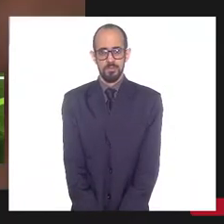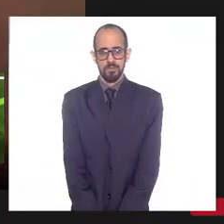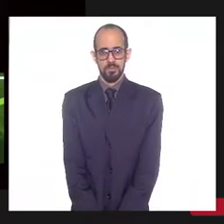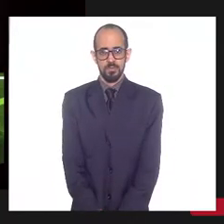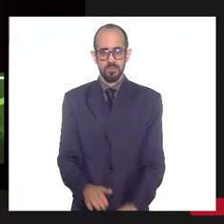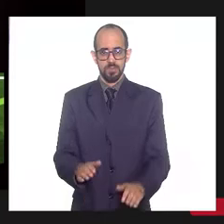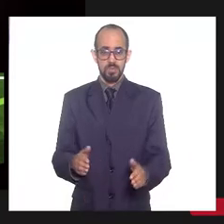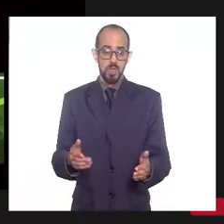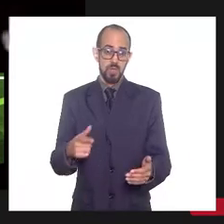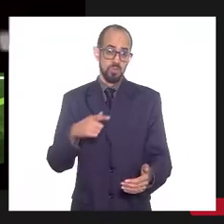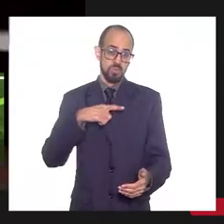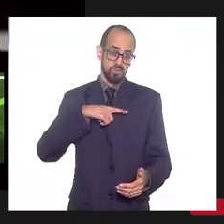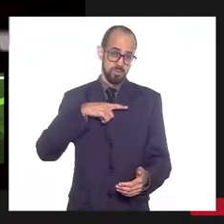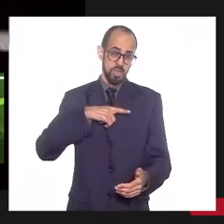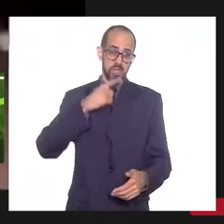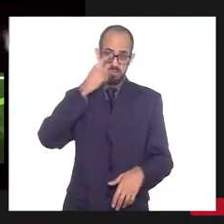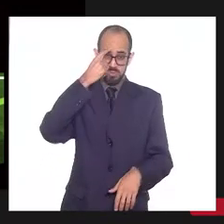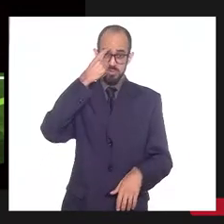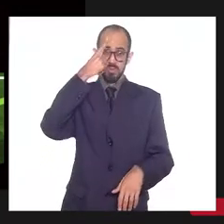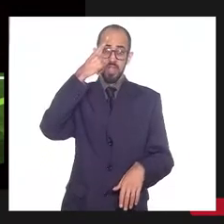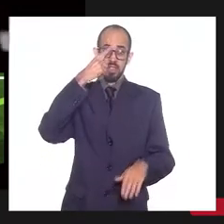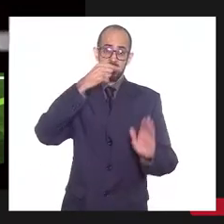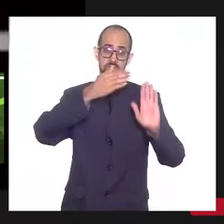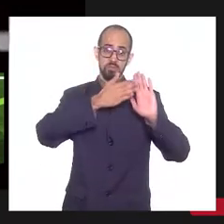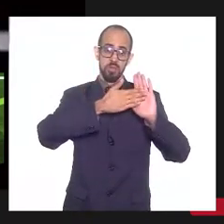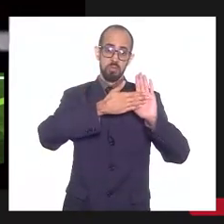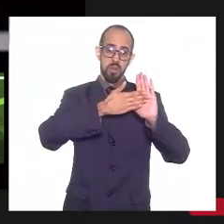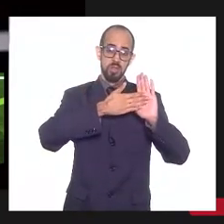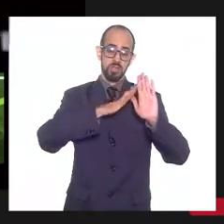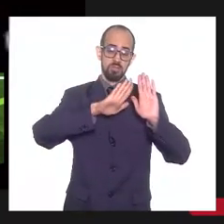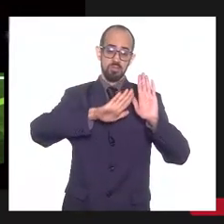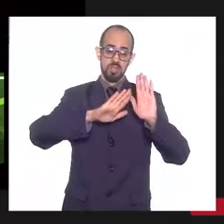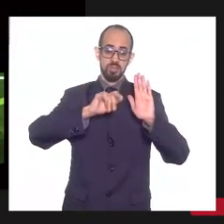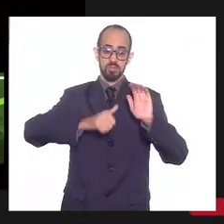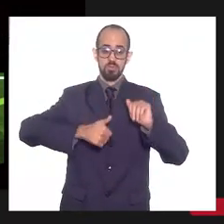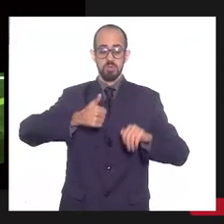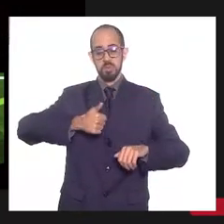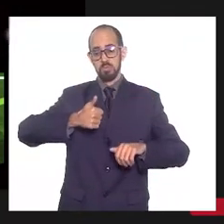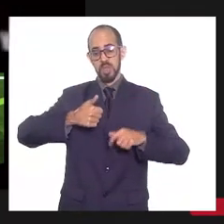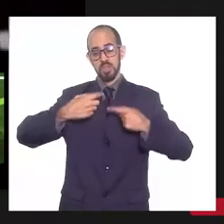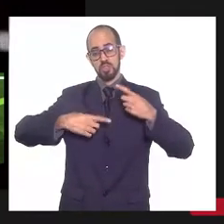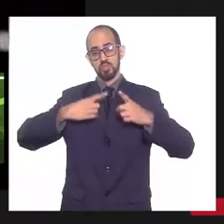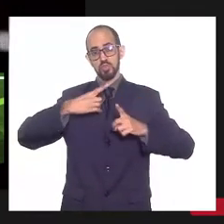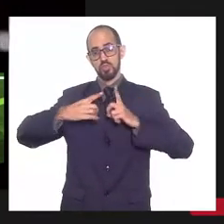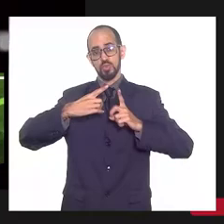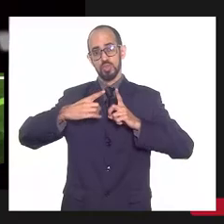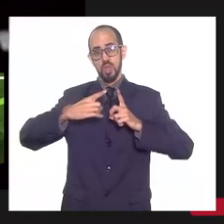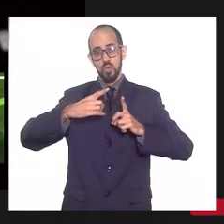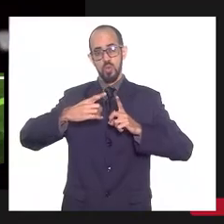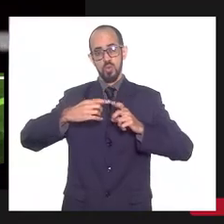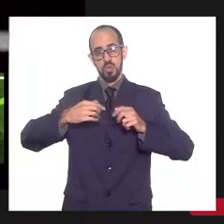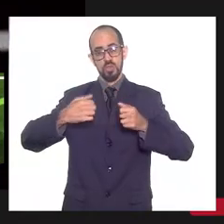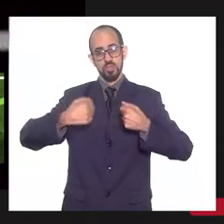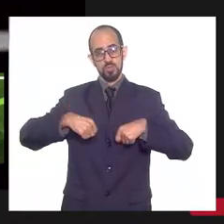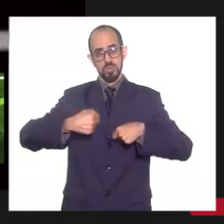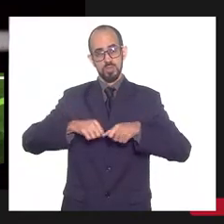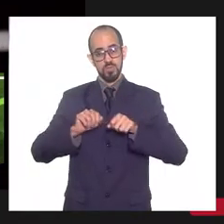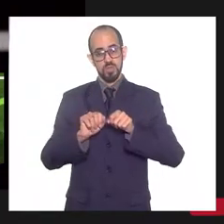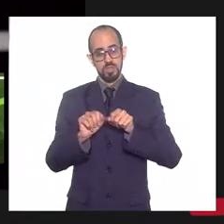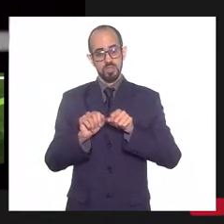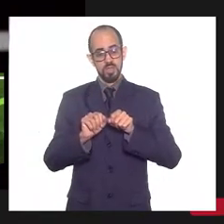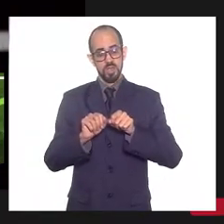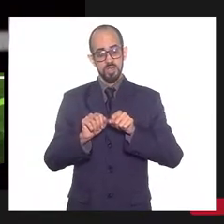aqui algumas ideias algumas proposições para questionar mas eu acho que a primeira excursão eu passo pode ser